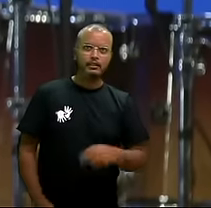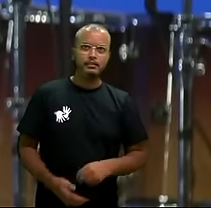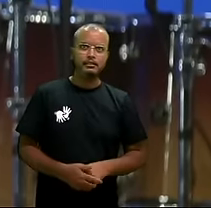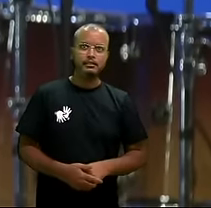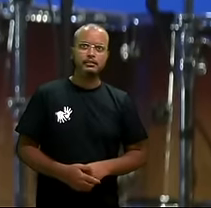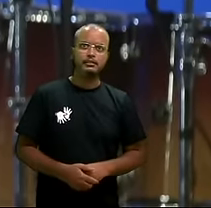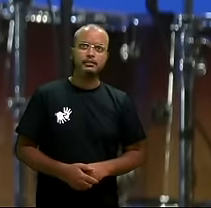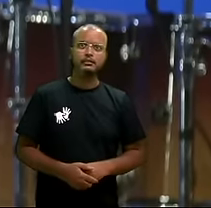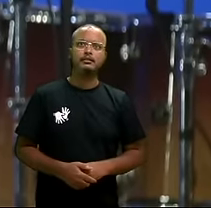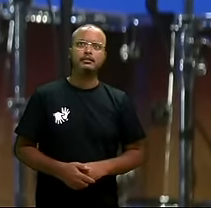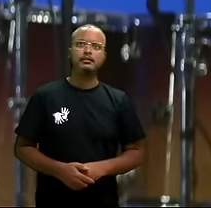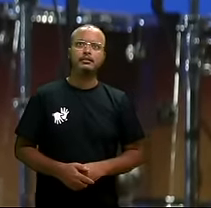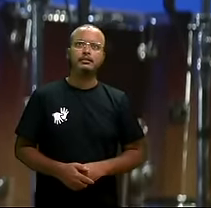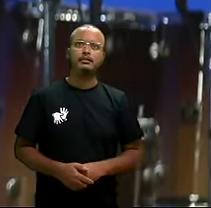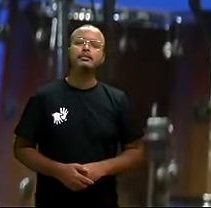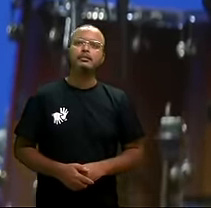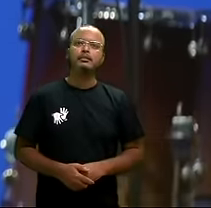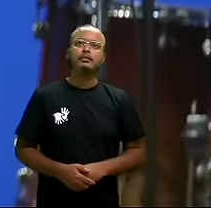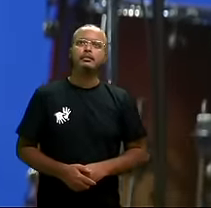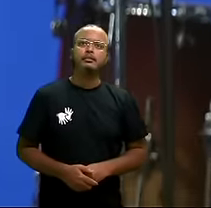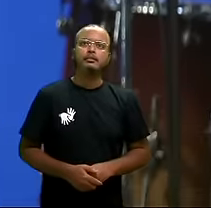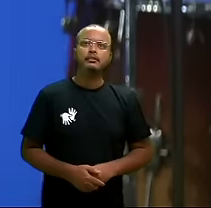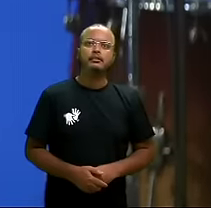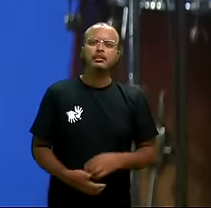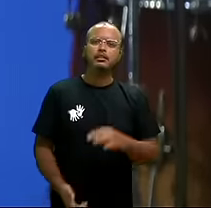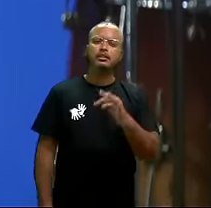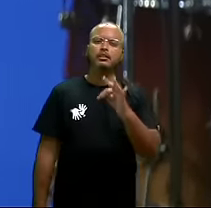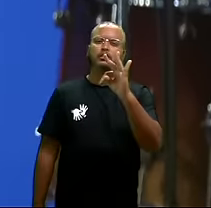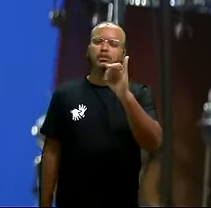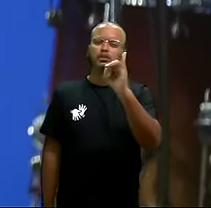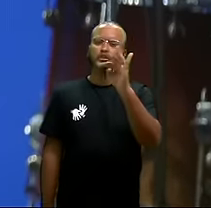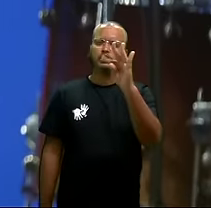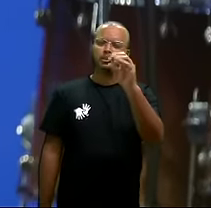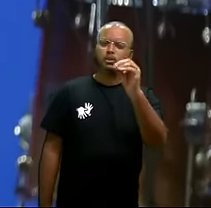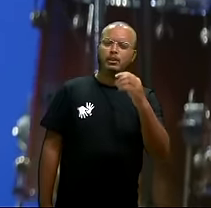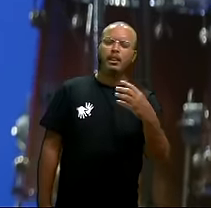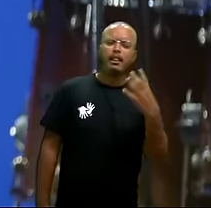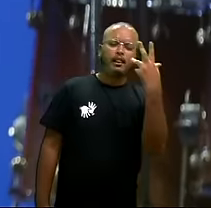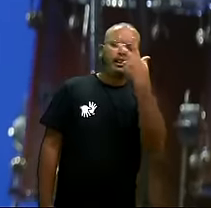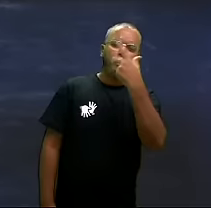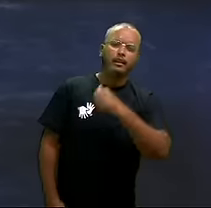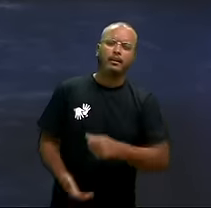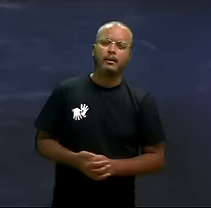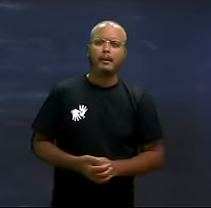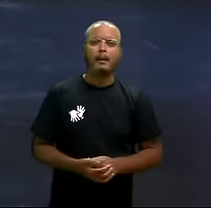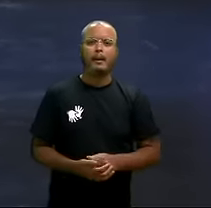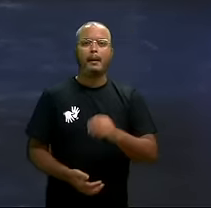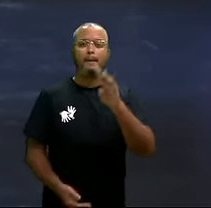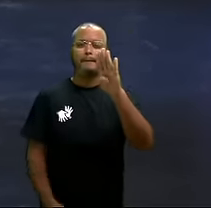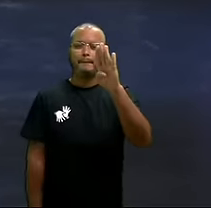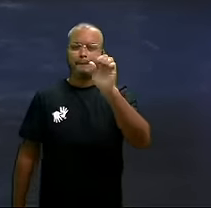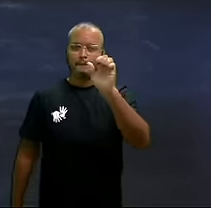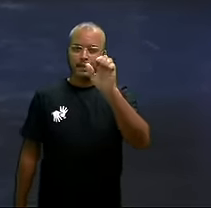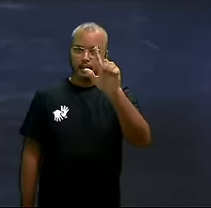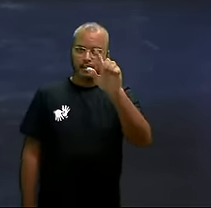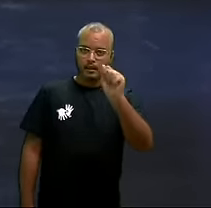né? Vamos lá, tá? Tito é lindo, com uma gracinha, aquela coisinha, pão de mel. A Bela é uma liderança que